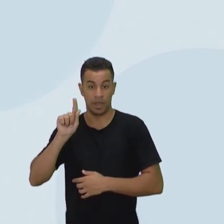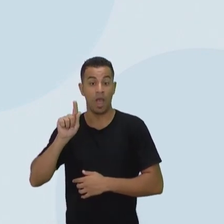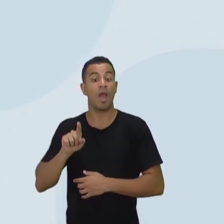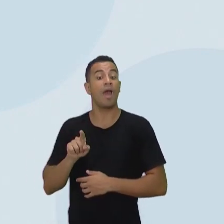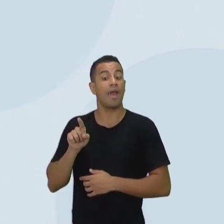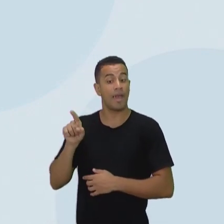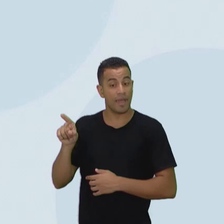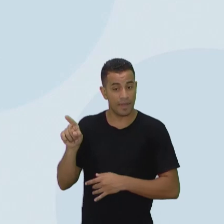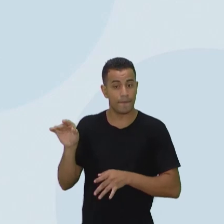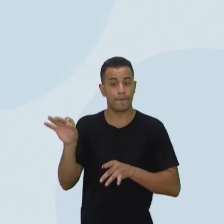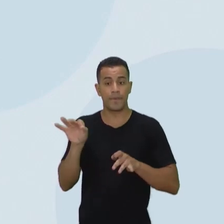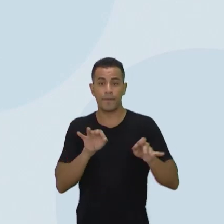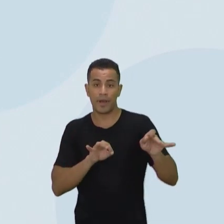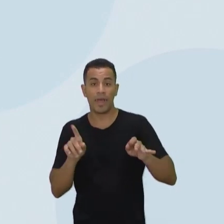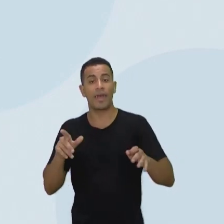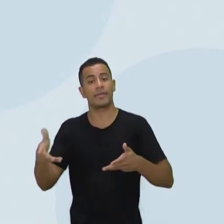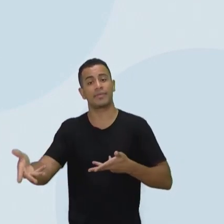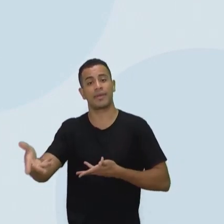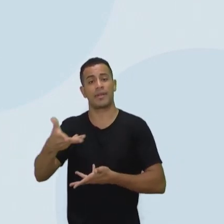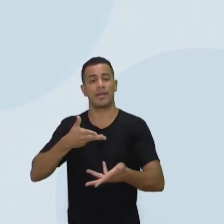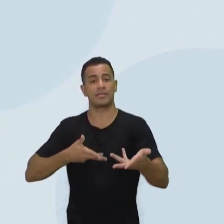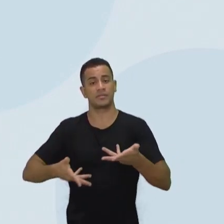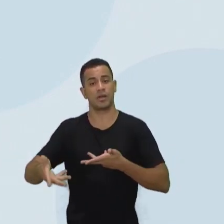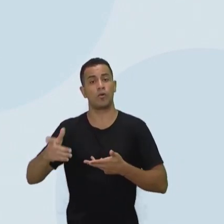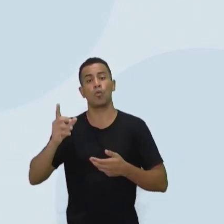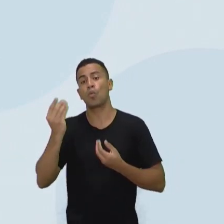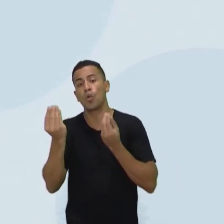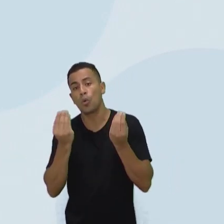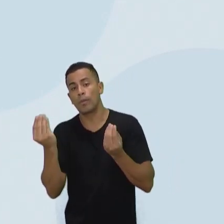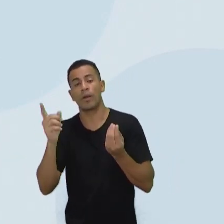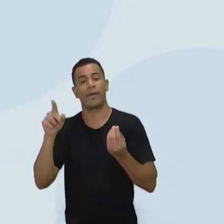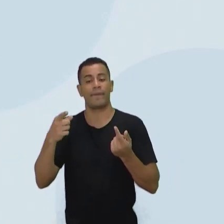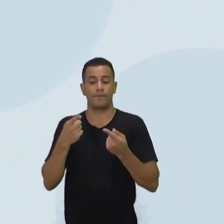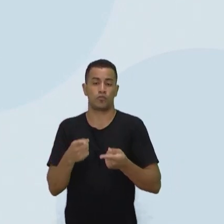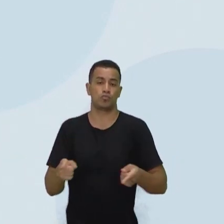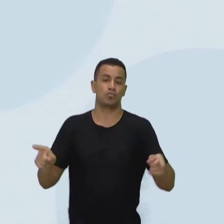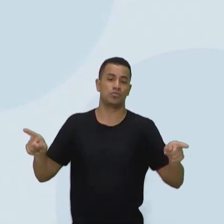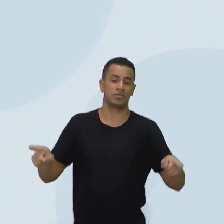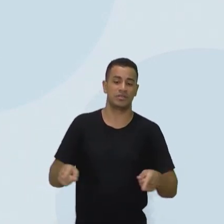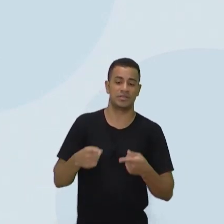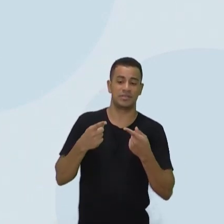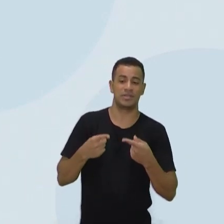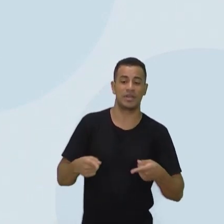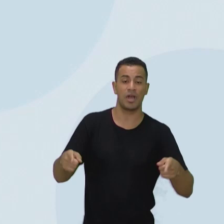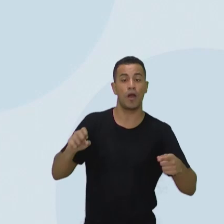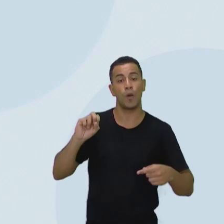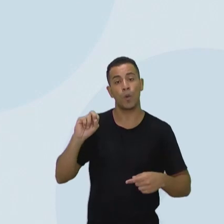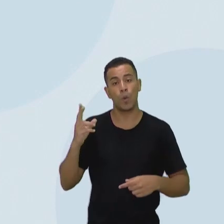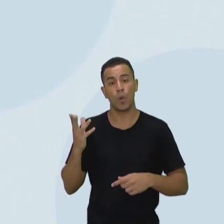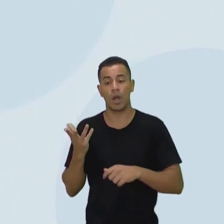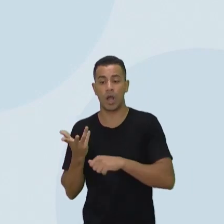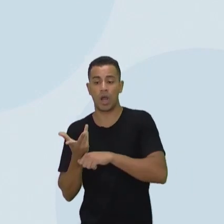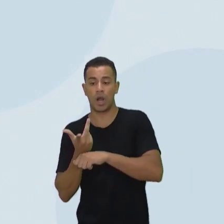muitas vezes em forma de música ou de arte em movimento. A Vivian vai explicar para nós um pouquinho o que é o